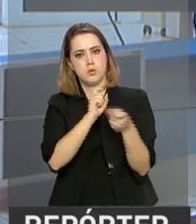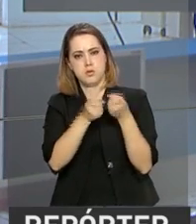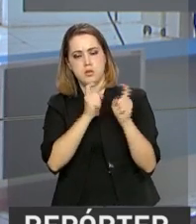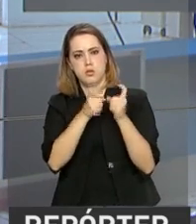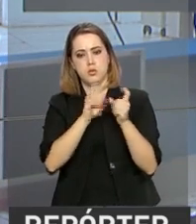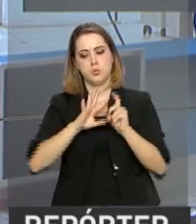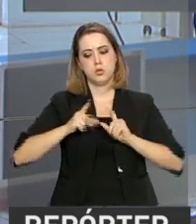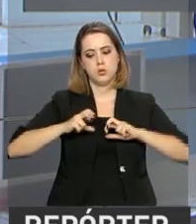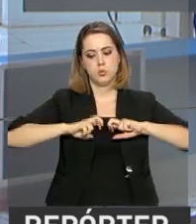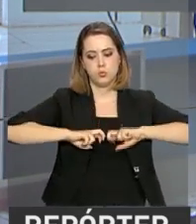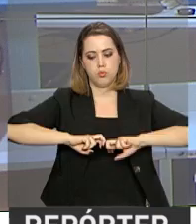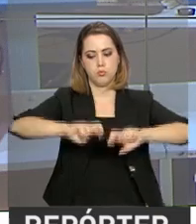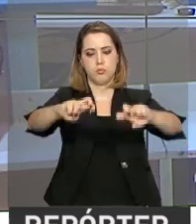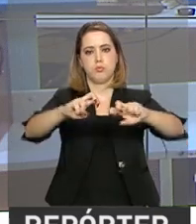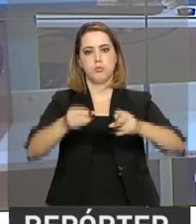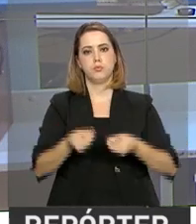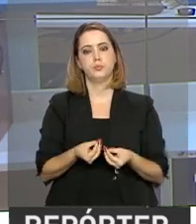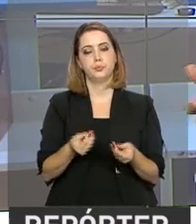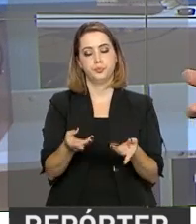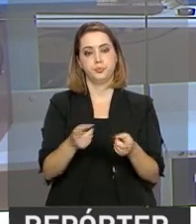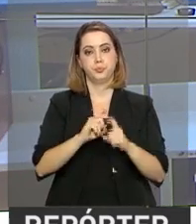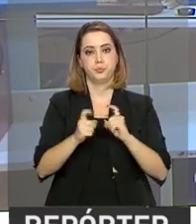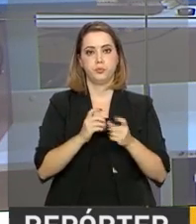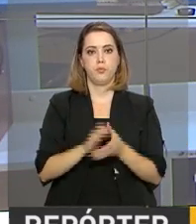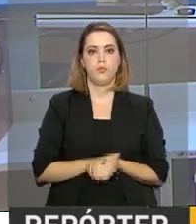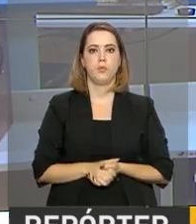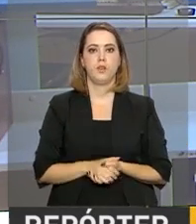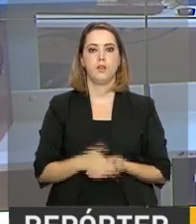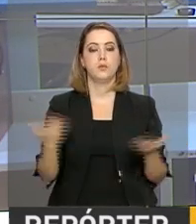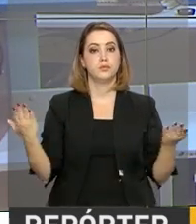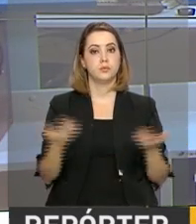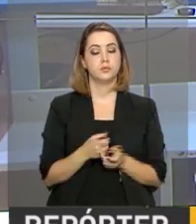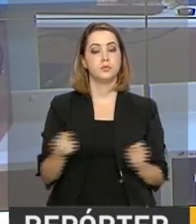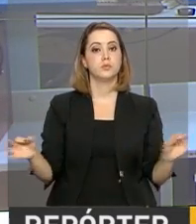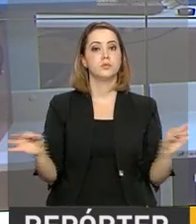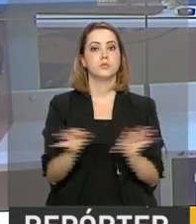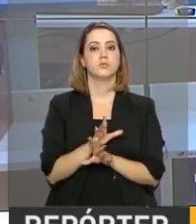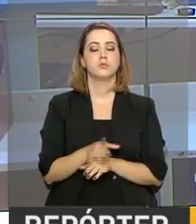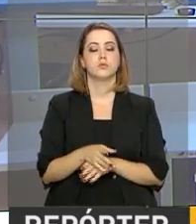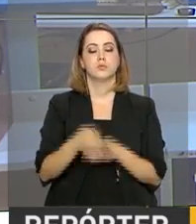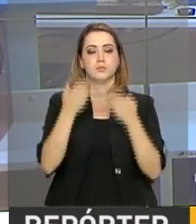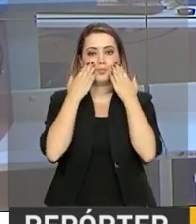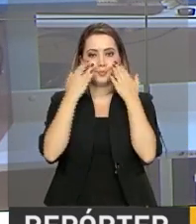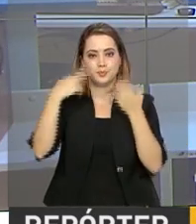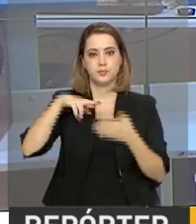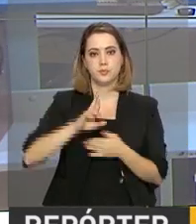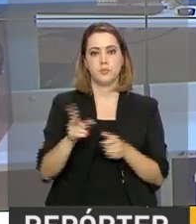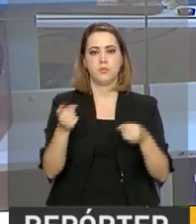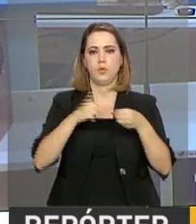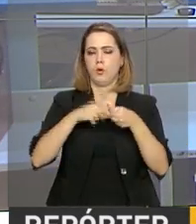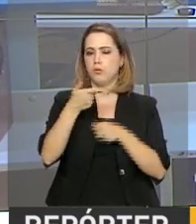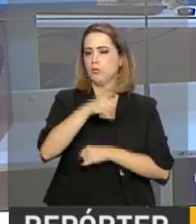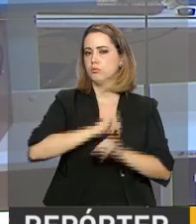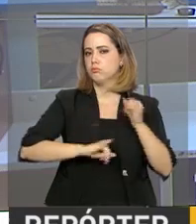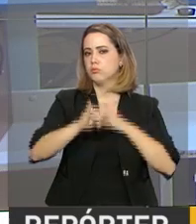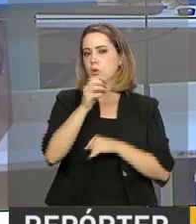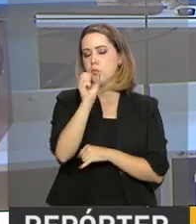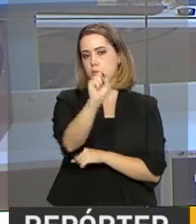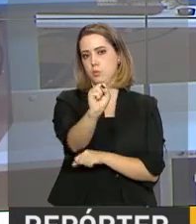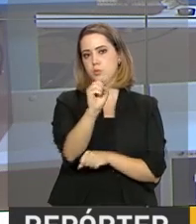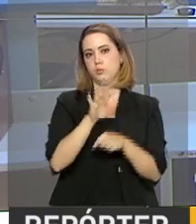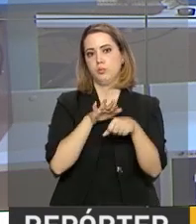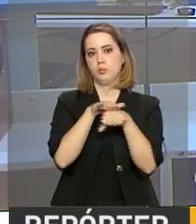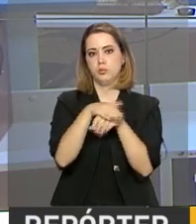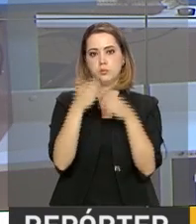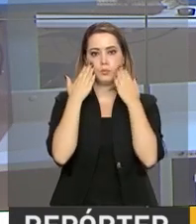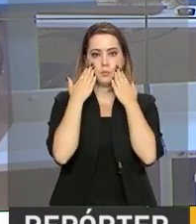ferrovias concedidas e assim termina esta edição do repórter NBR voltamos a qualquer momento com outras informações ou